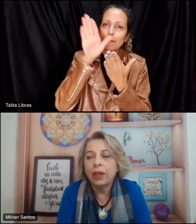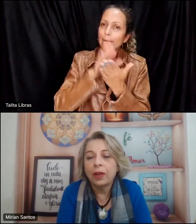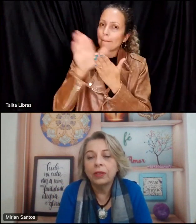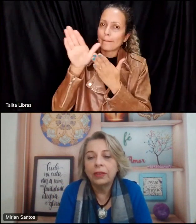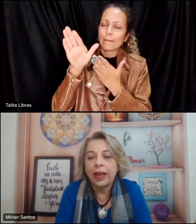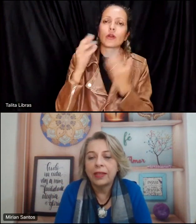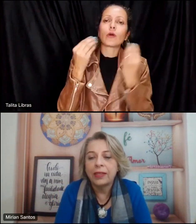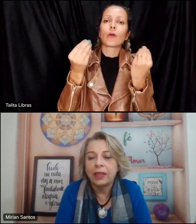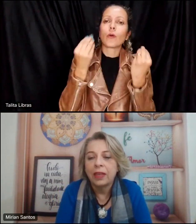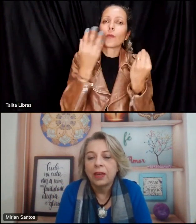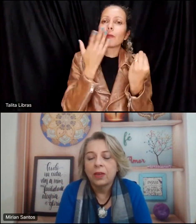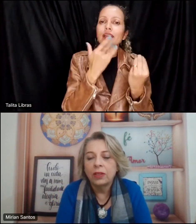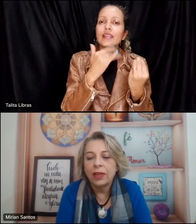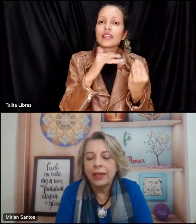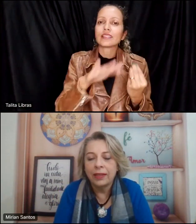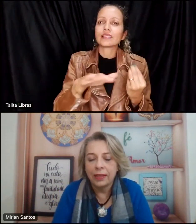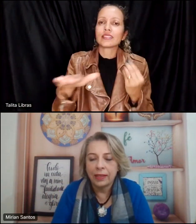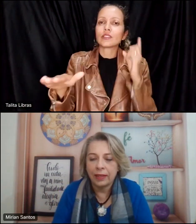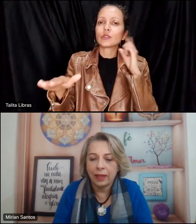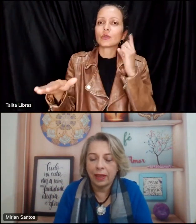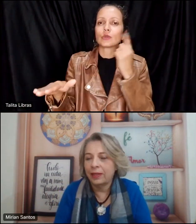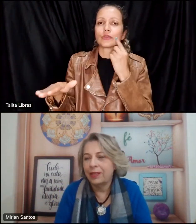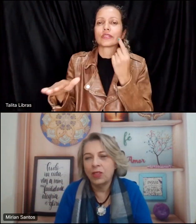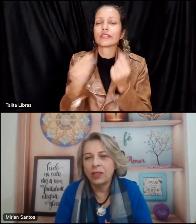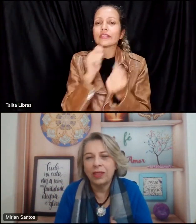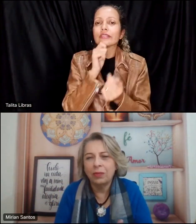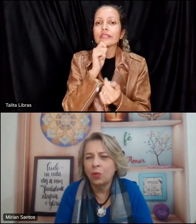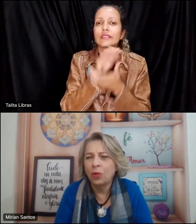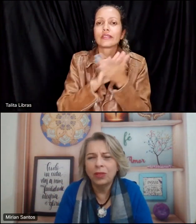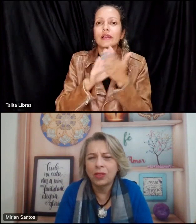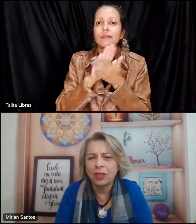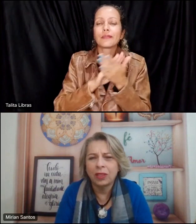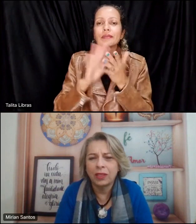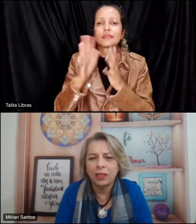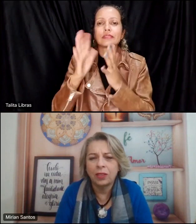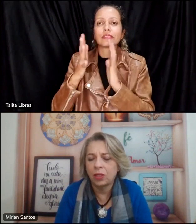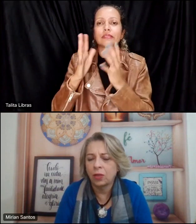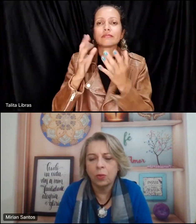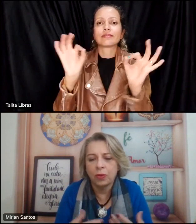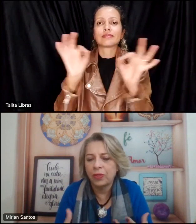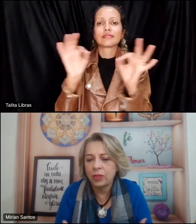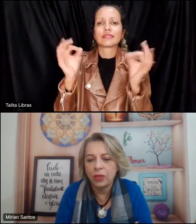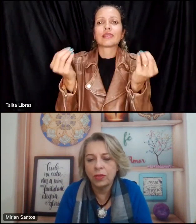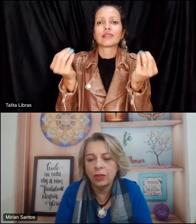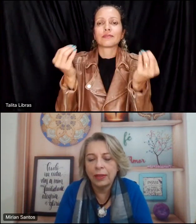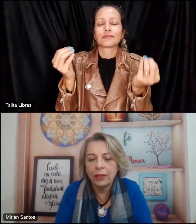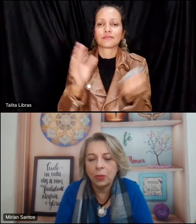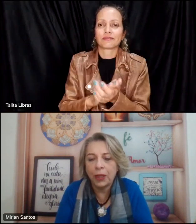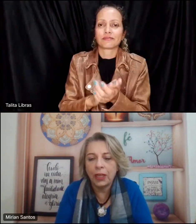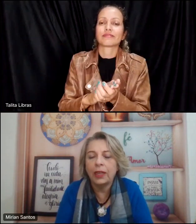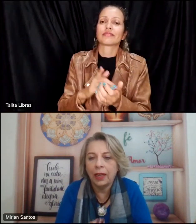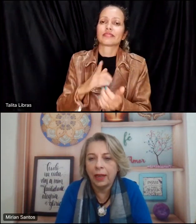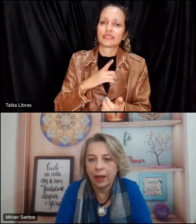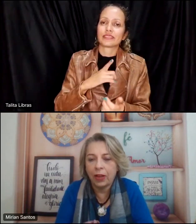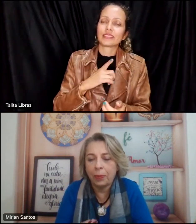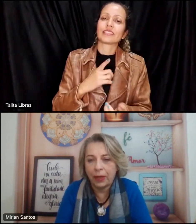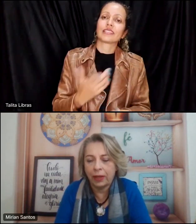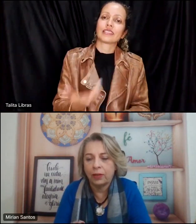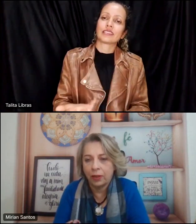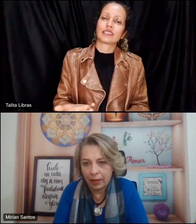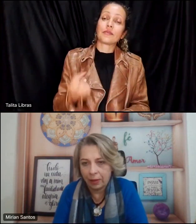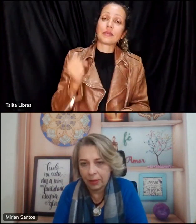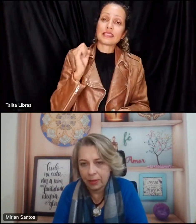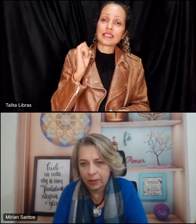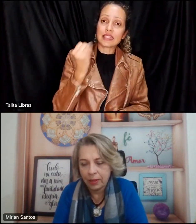E por que que acontece? Quando a criança, existe, assim, muitos, assim, já comprovações, quando ela, de pequenininha, ela vai